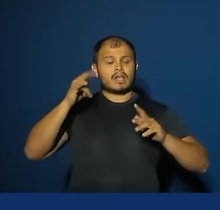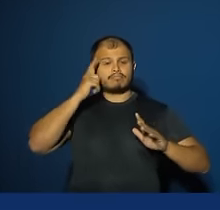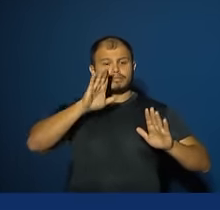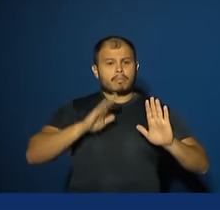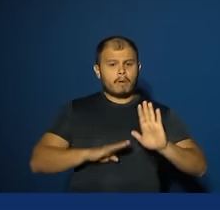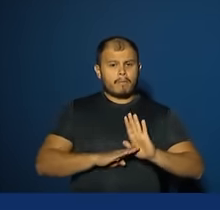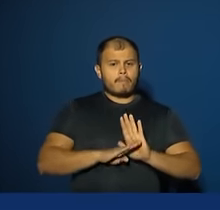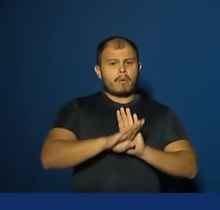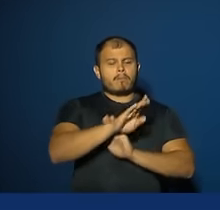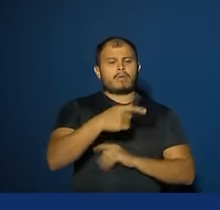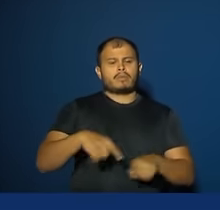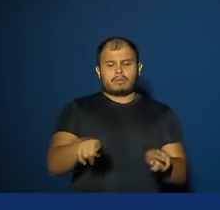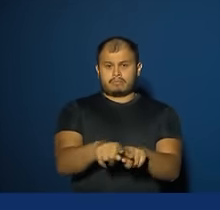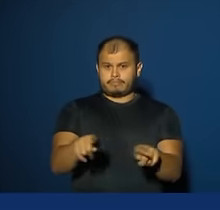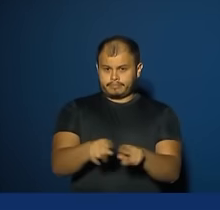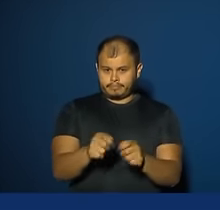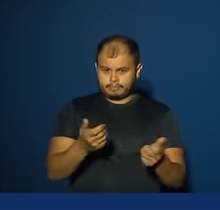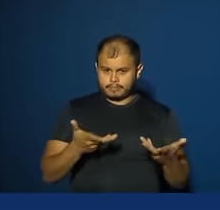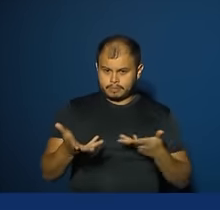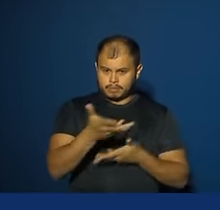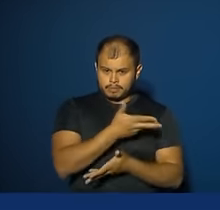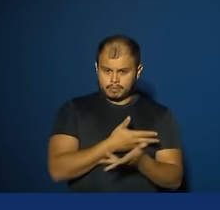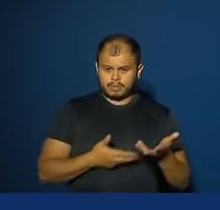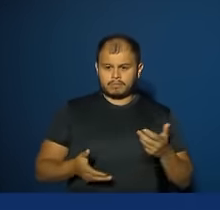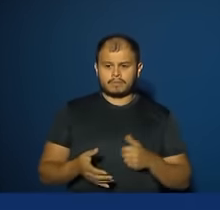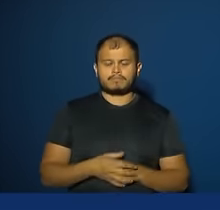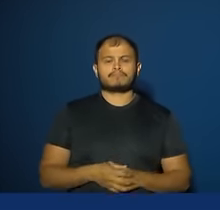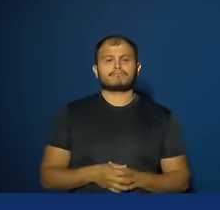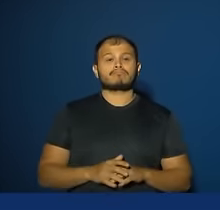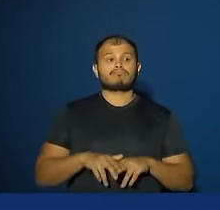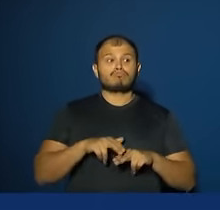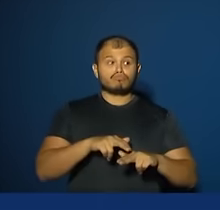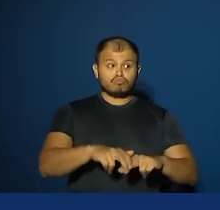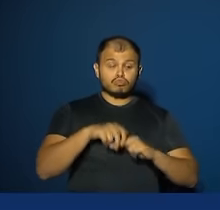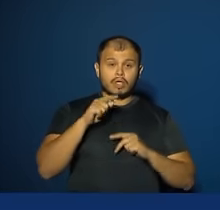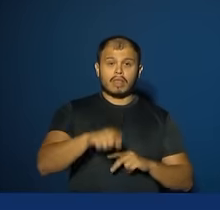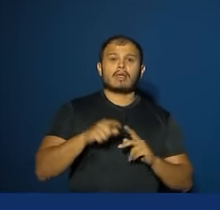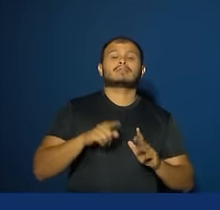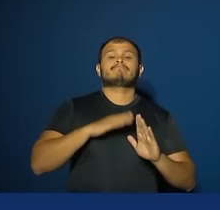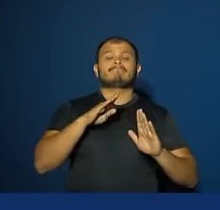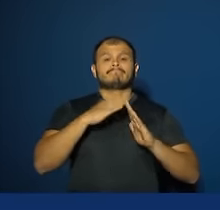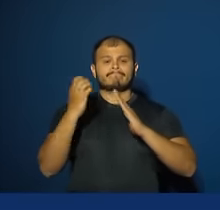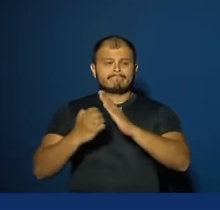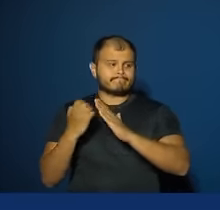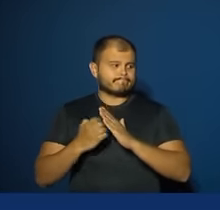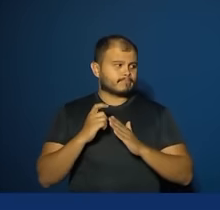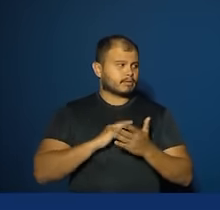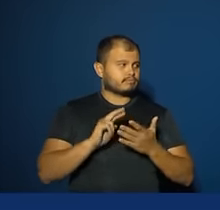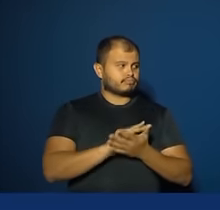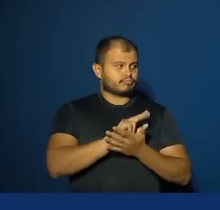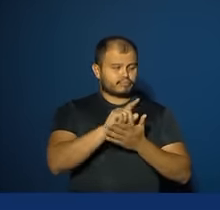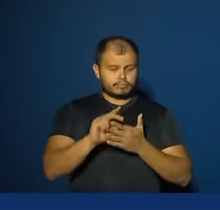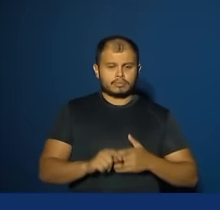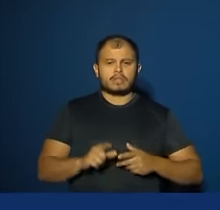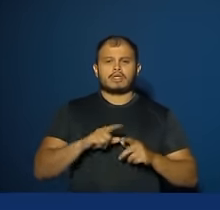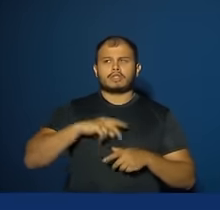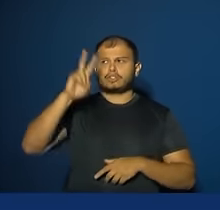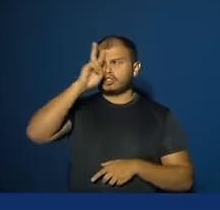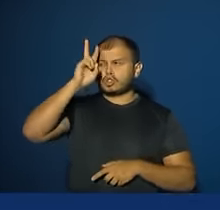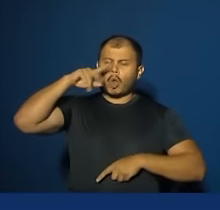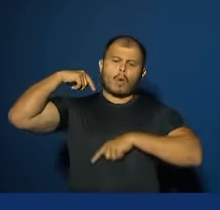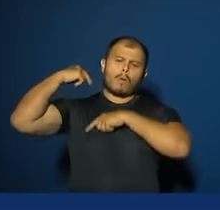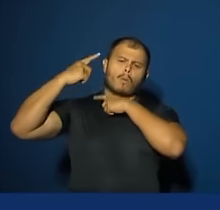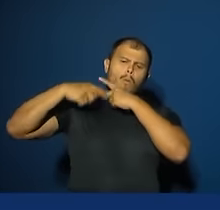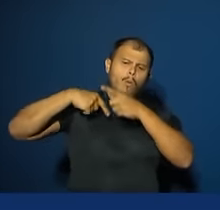200 bips. Então, essas empresas estão a múltiplos, não são múltiplos baixos, mas são níveis de múltiplo histórico,